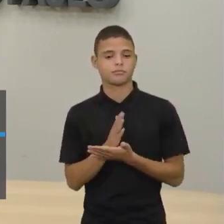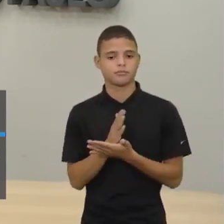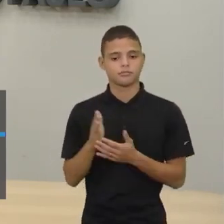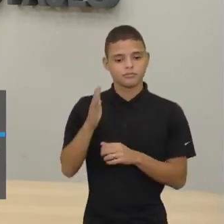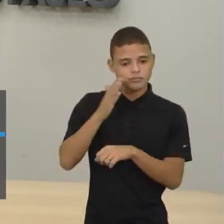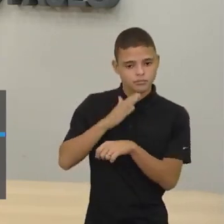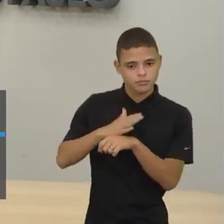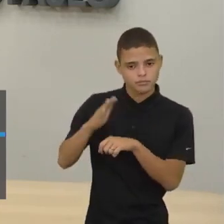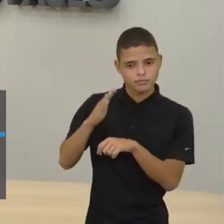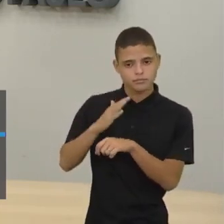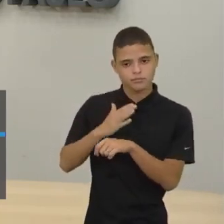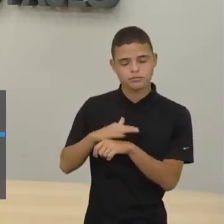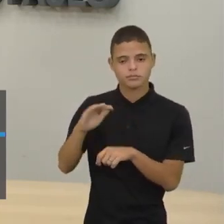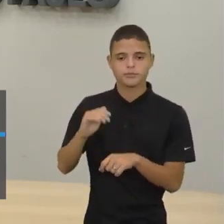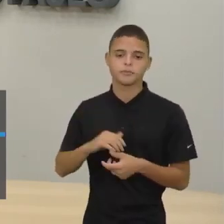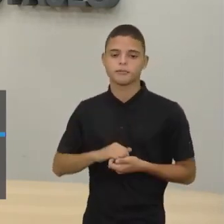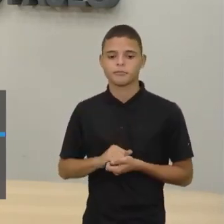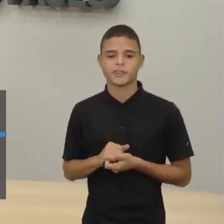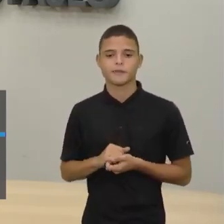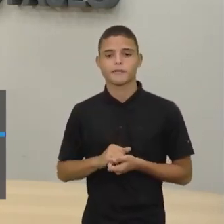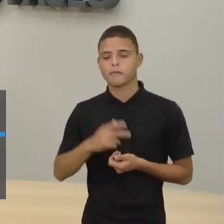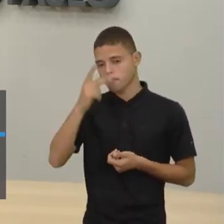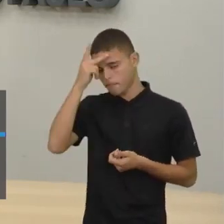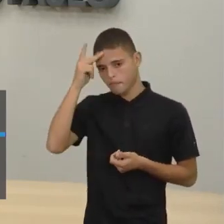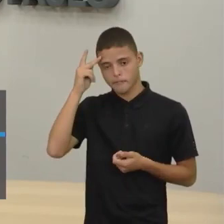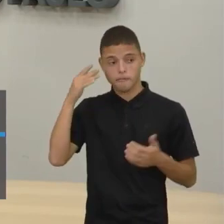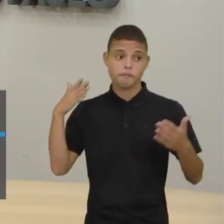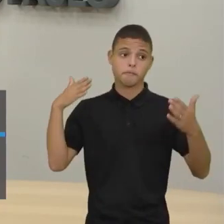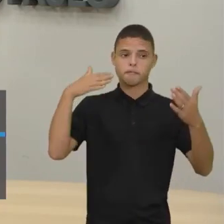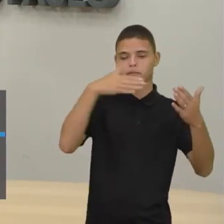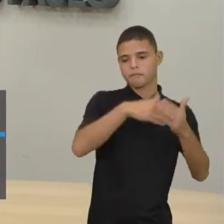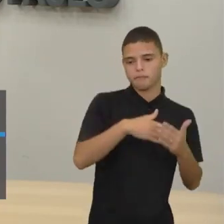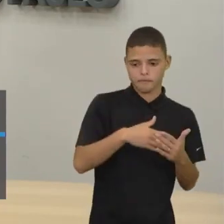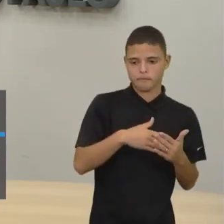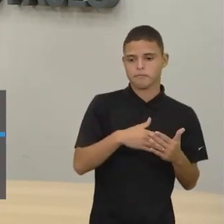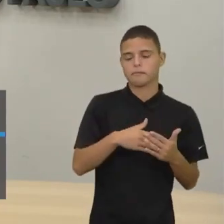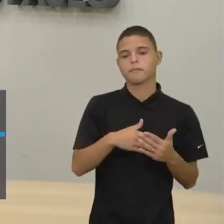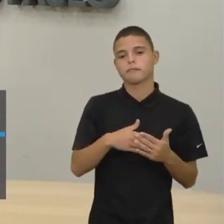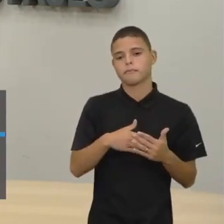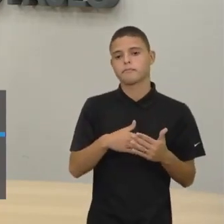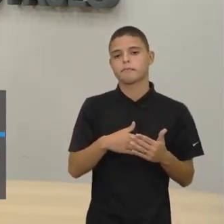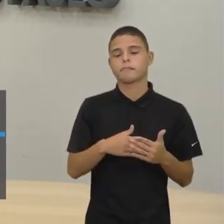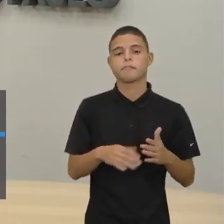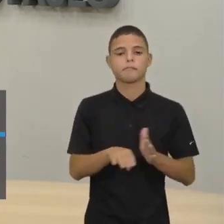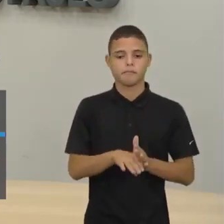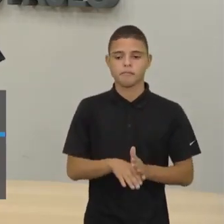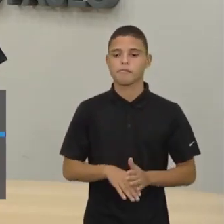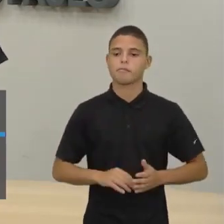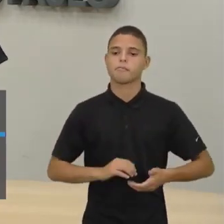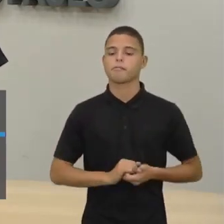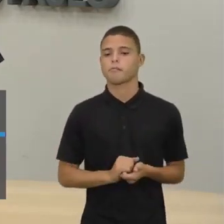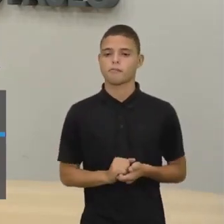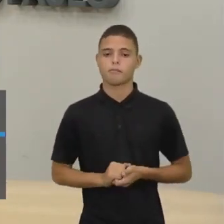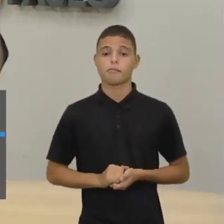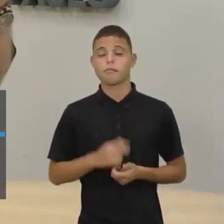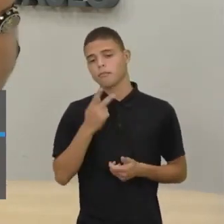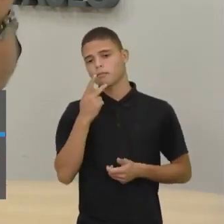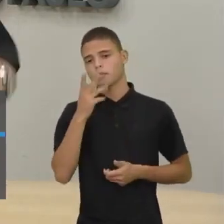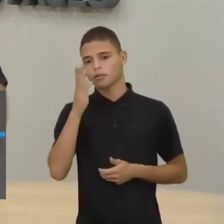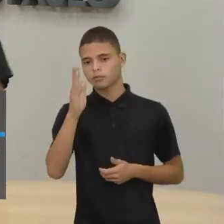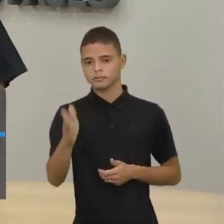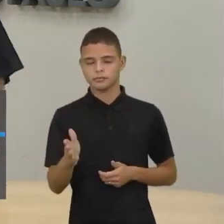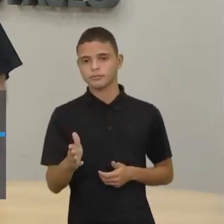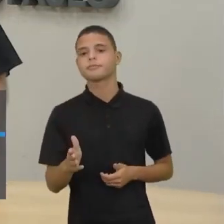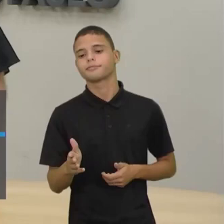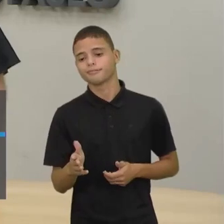né, nos acampamentos dessas pessoas aí chegarem ao topo aí, que é difícil mesmo. Bom, falamos do Monte Everest porque